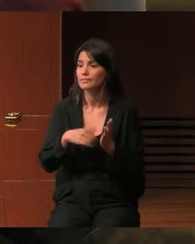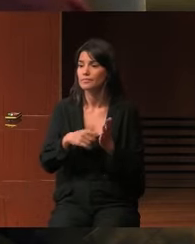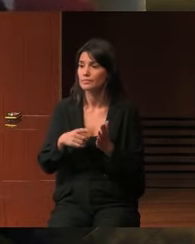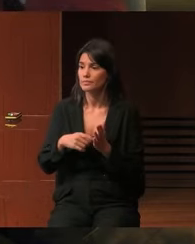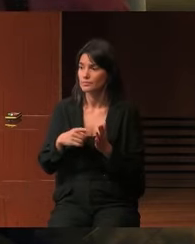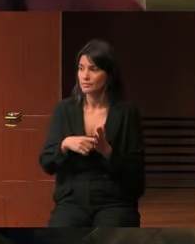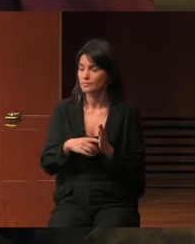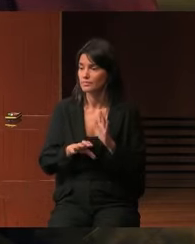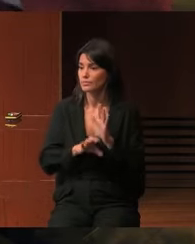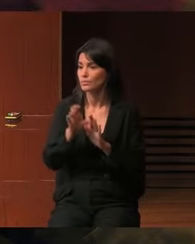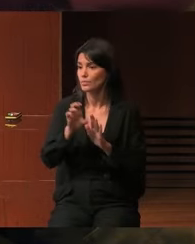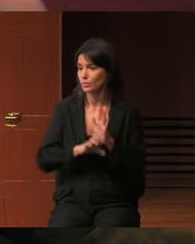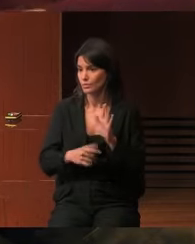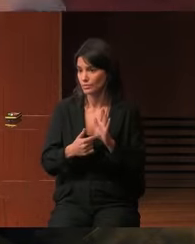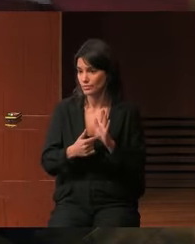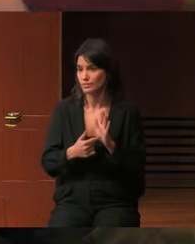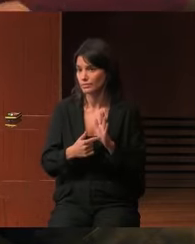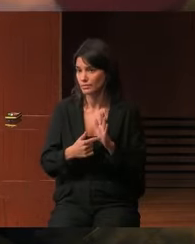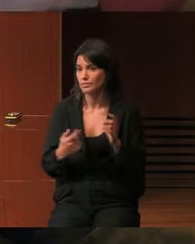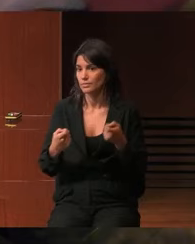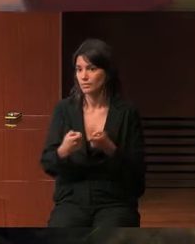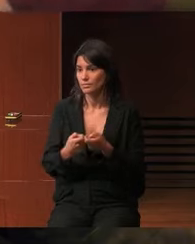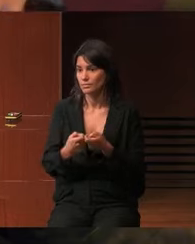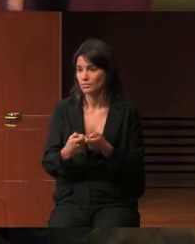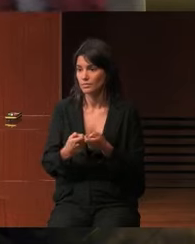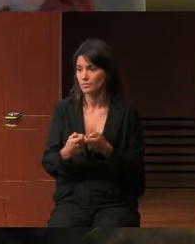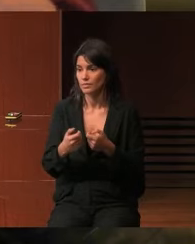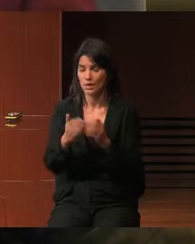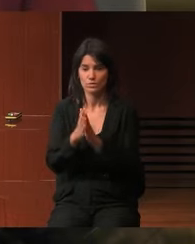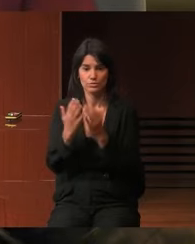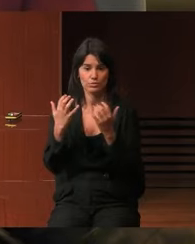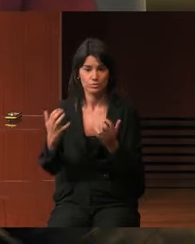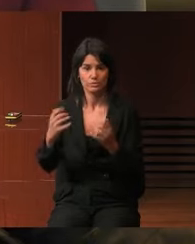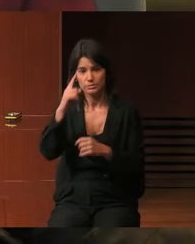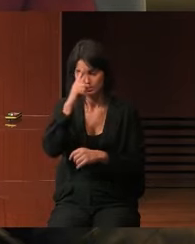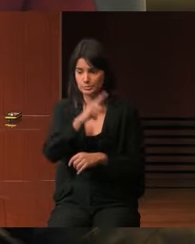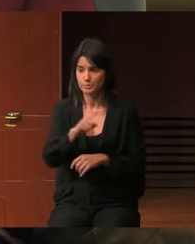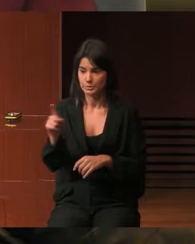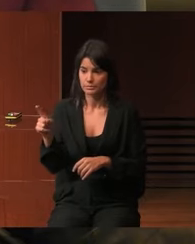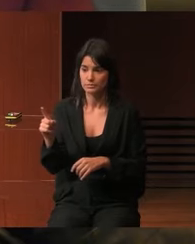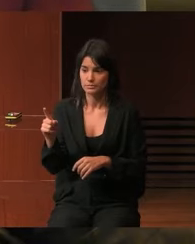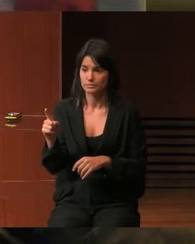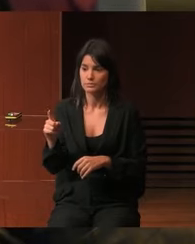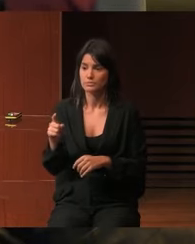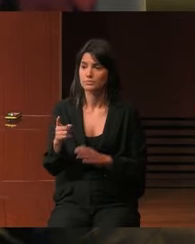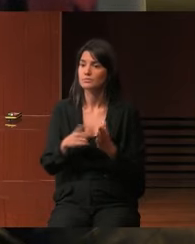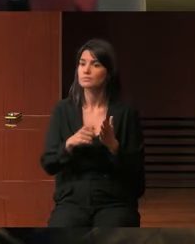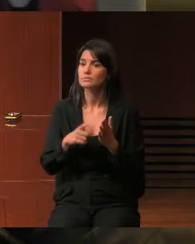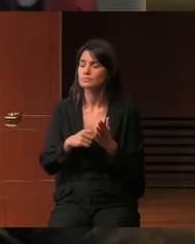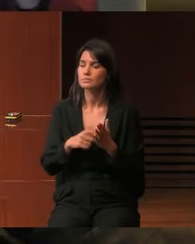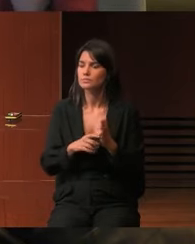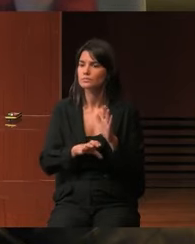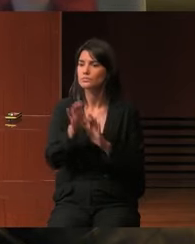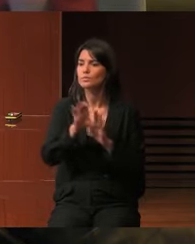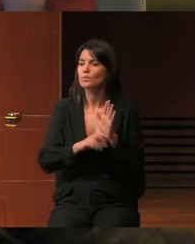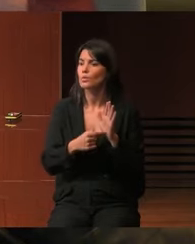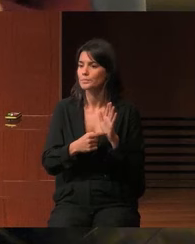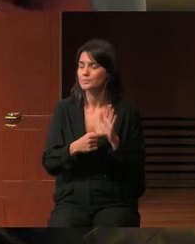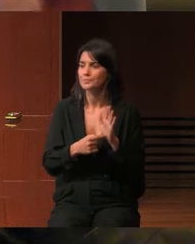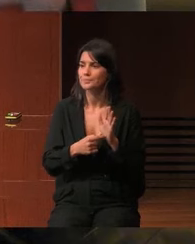necessidades curriculares. Isto é uma coisa que todos os que estão aqui presentes sabem. E as necessidades curriculares são,